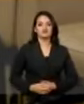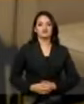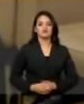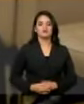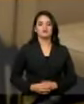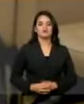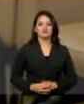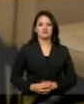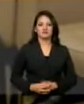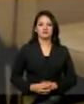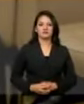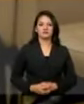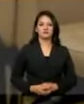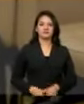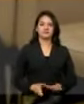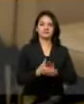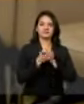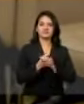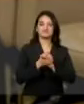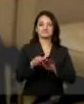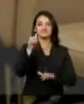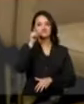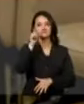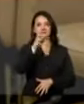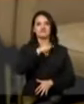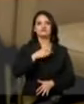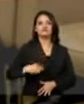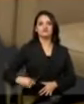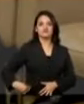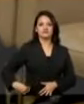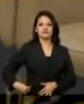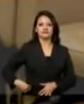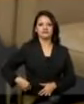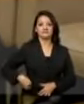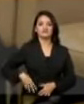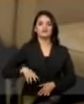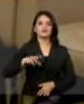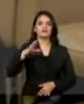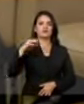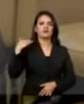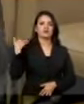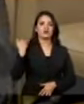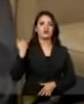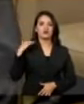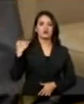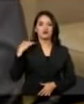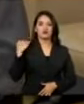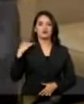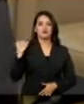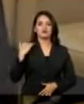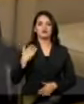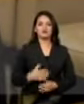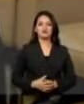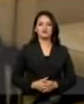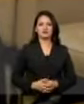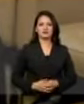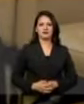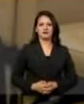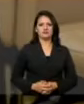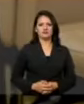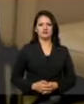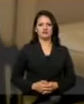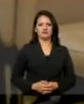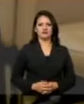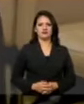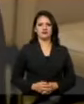excelentíssimas senhoras ministras Carmen Lúcia e Rosa Weber, excelentíssimo ministro Marco Aurélio, relator das